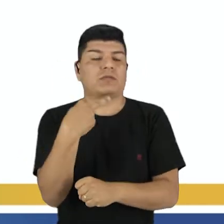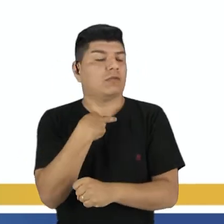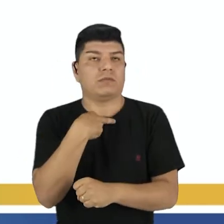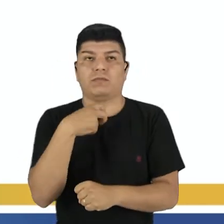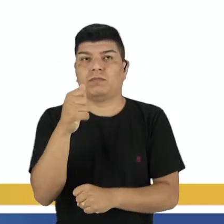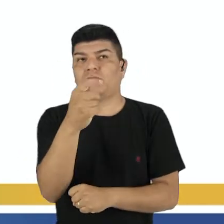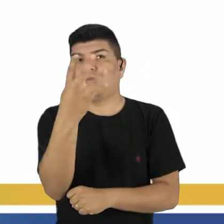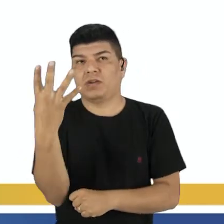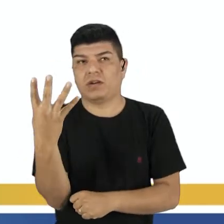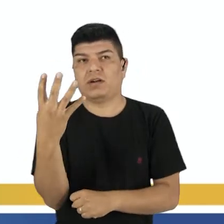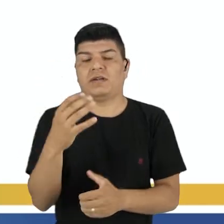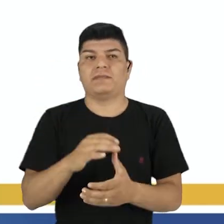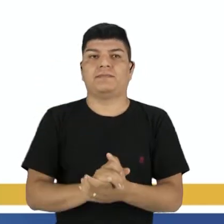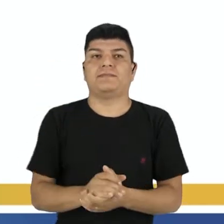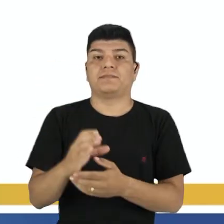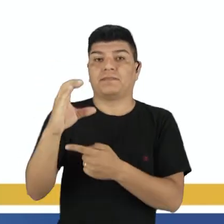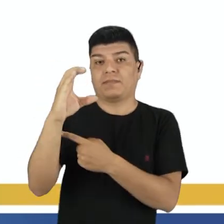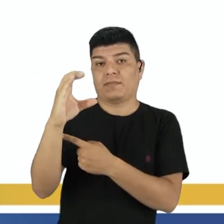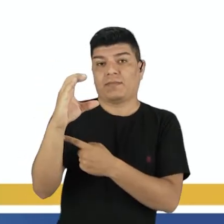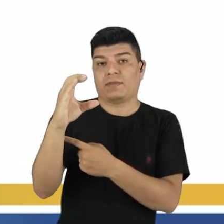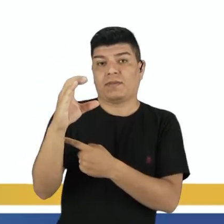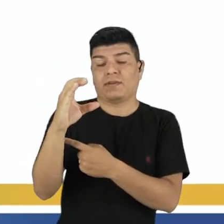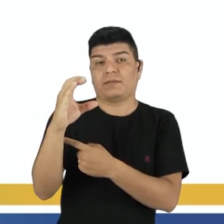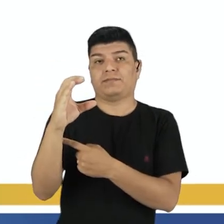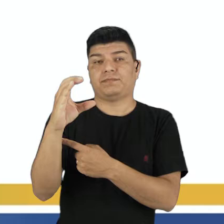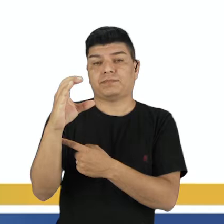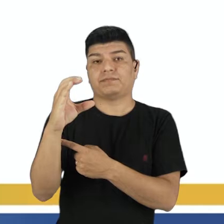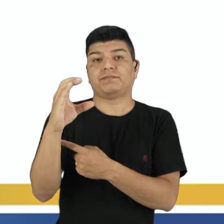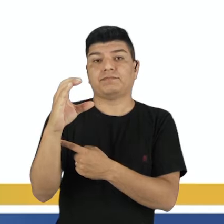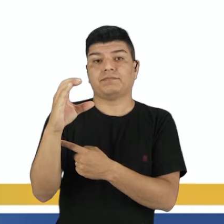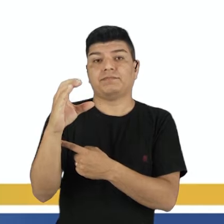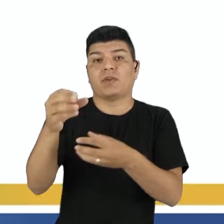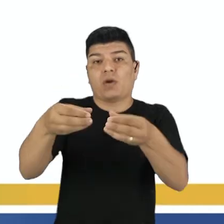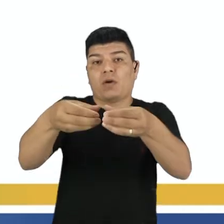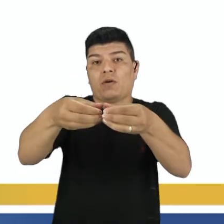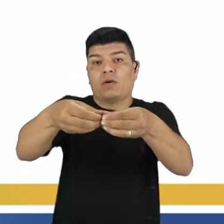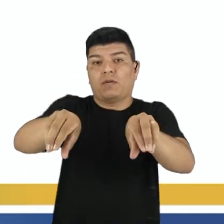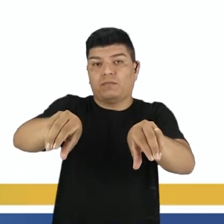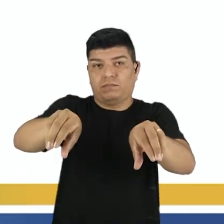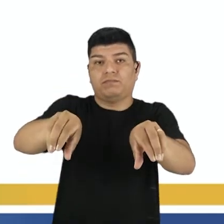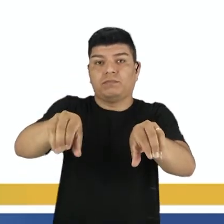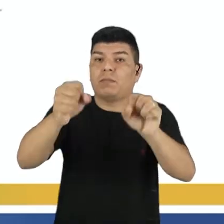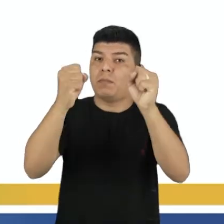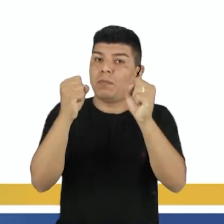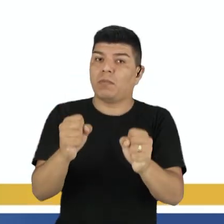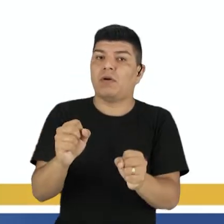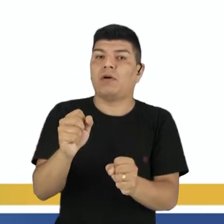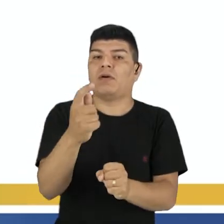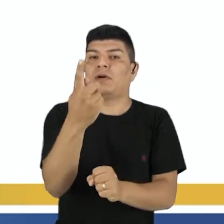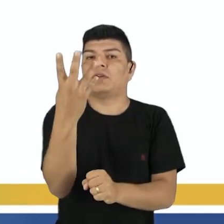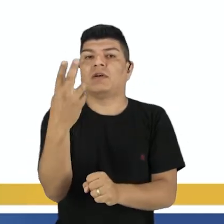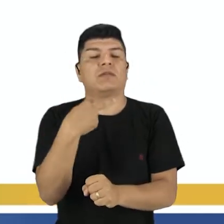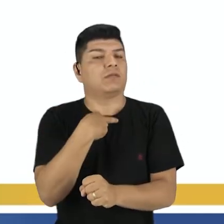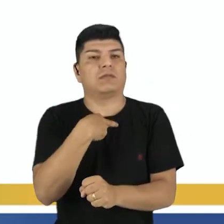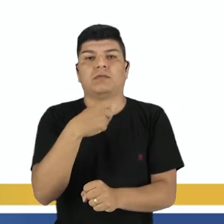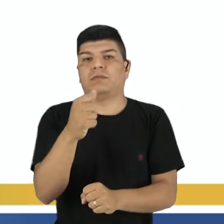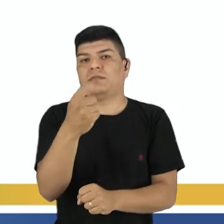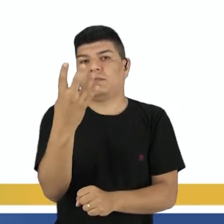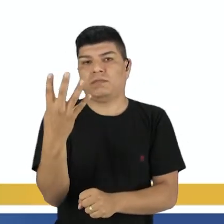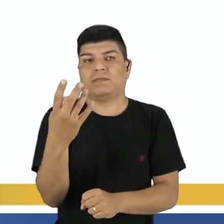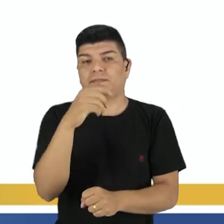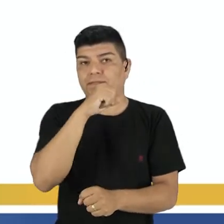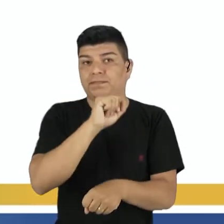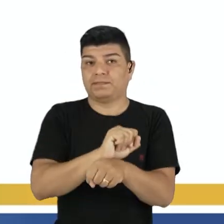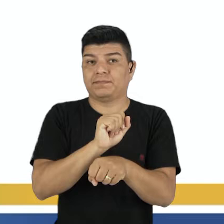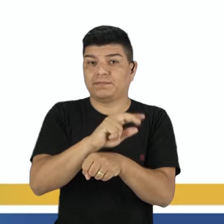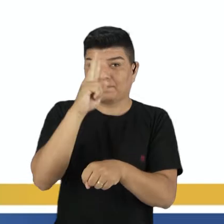ou incontável? E na letra C, eggs, são ovos, contável ou incontável? Espero